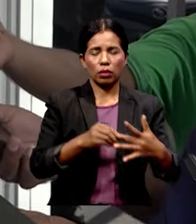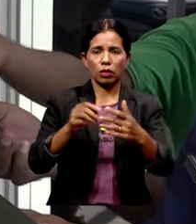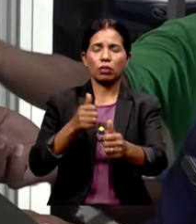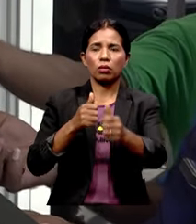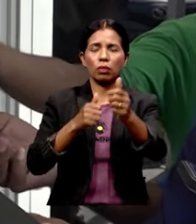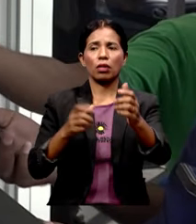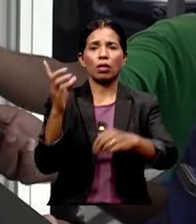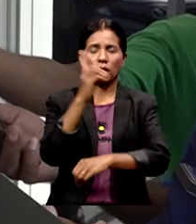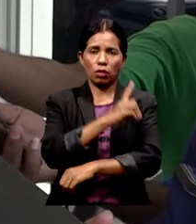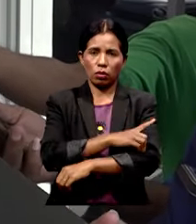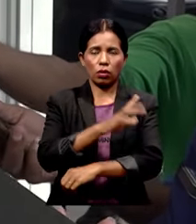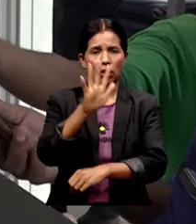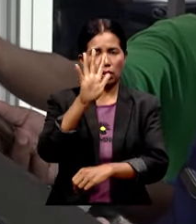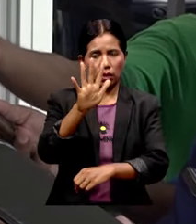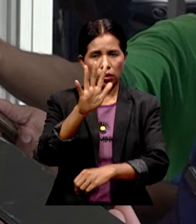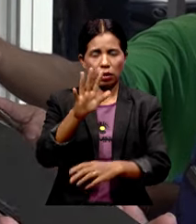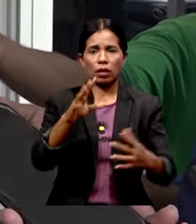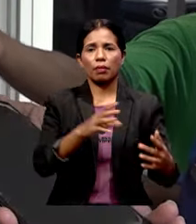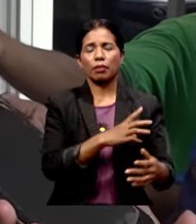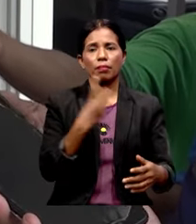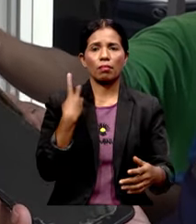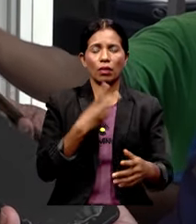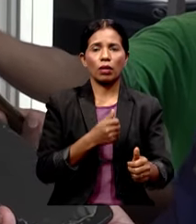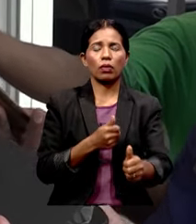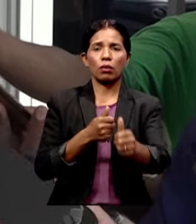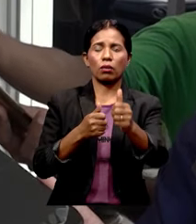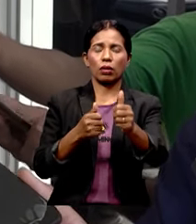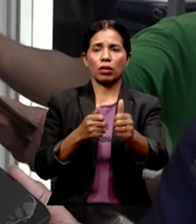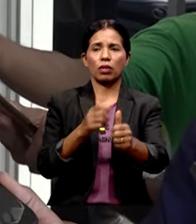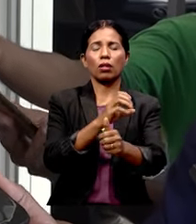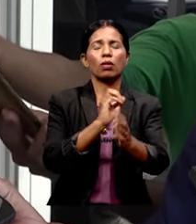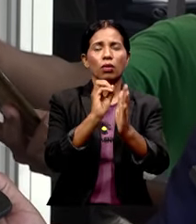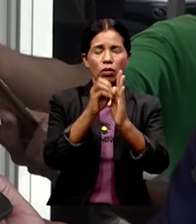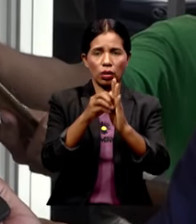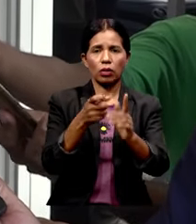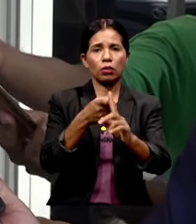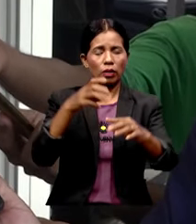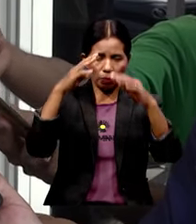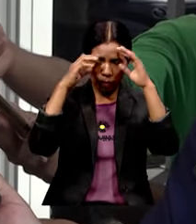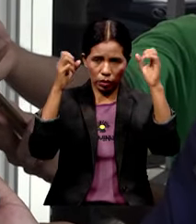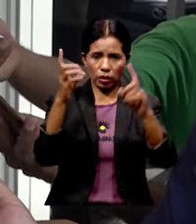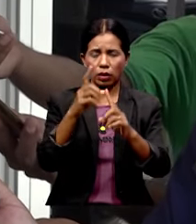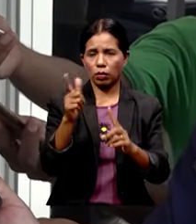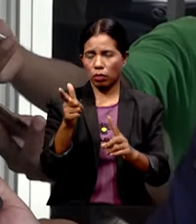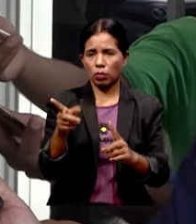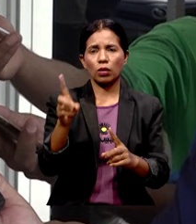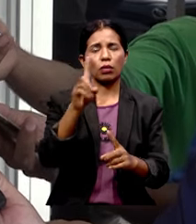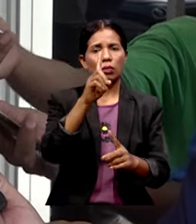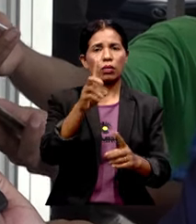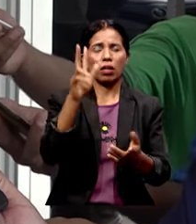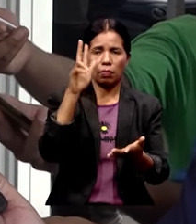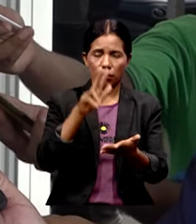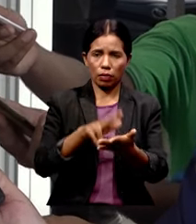ne lorong lima e espera que ataca tu ir horário ne bem maka assinamos o presidente dia 21 aprovação